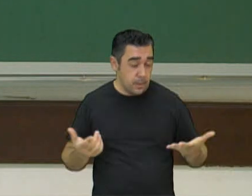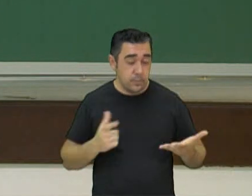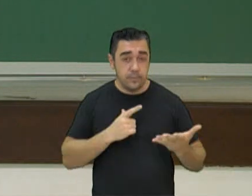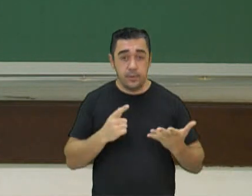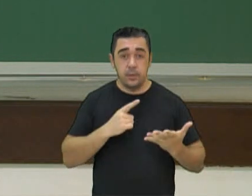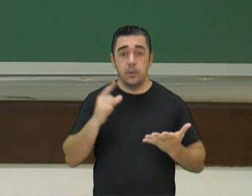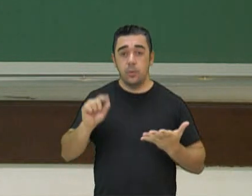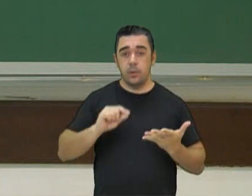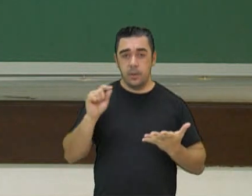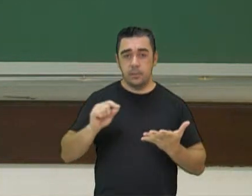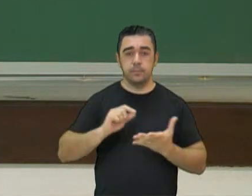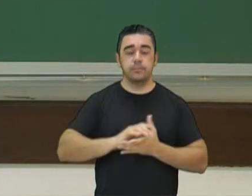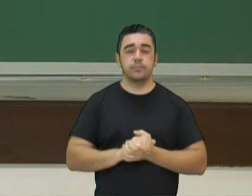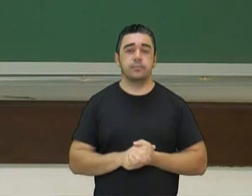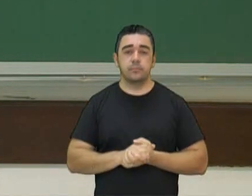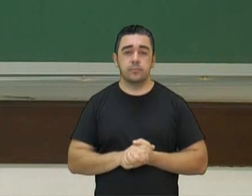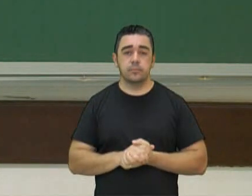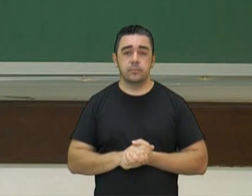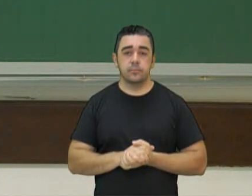ali